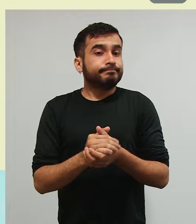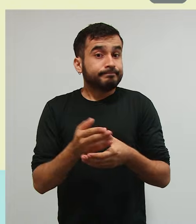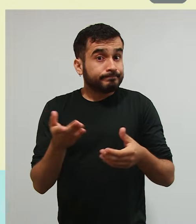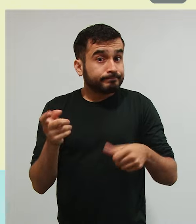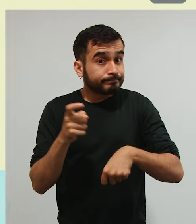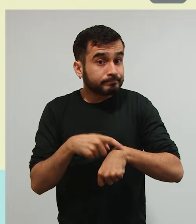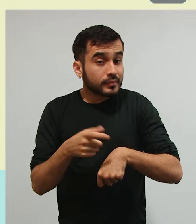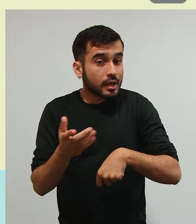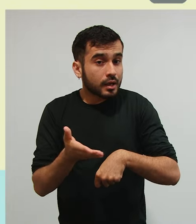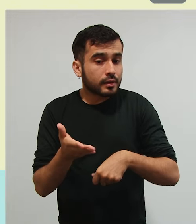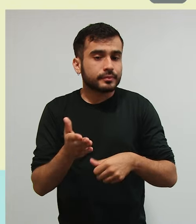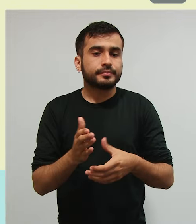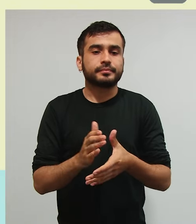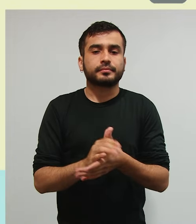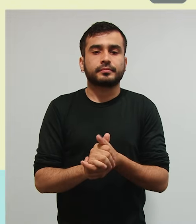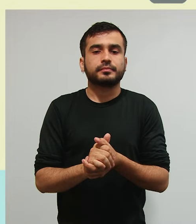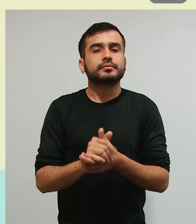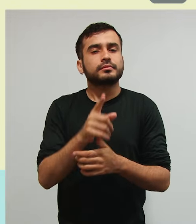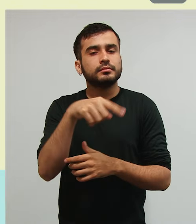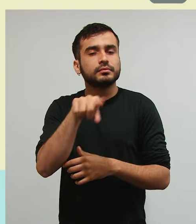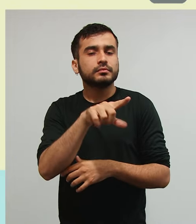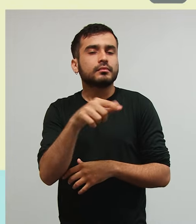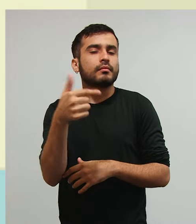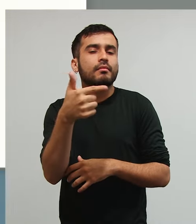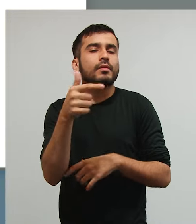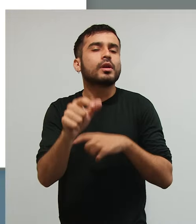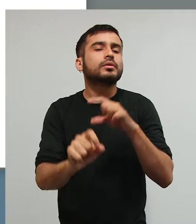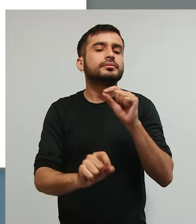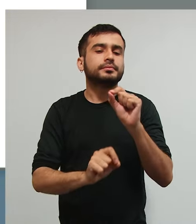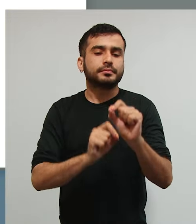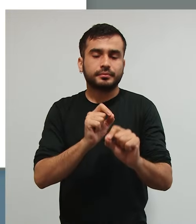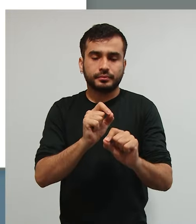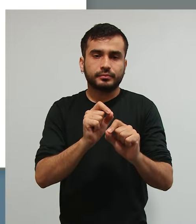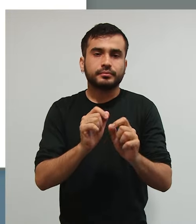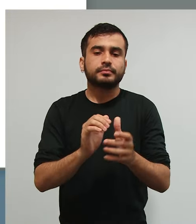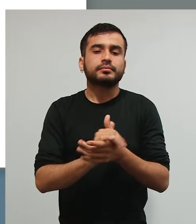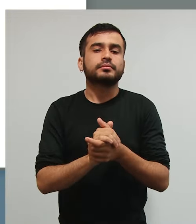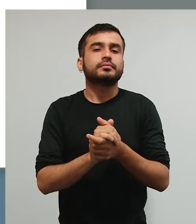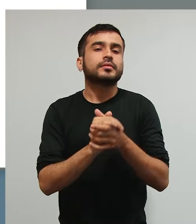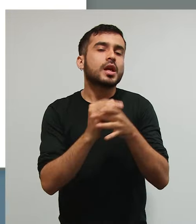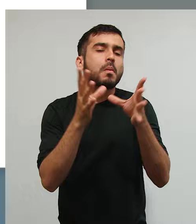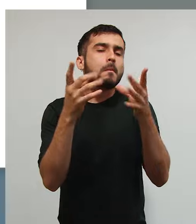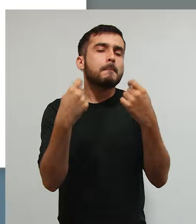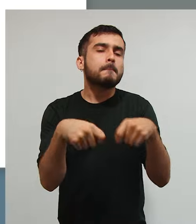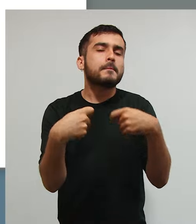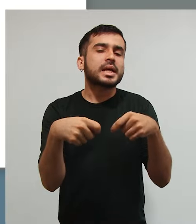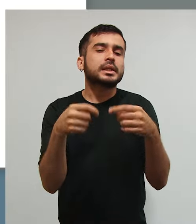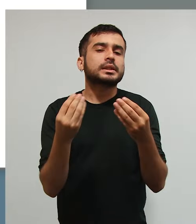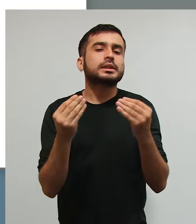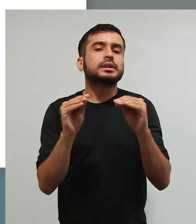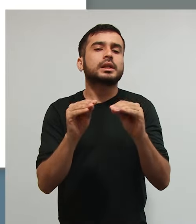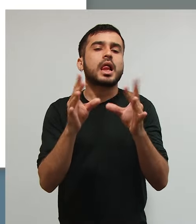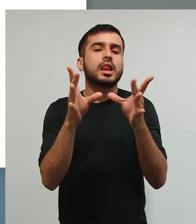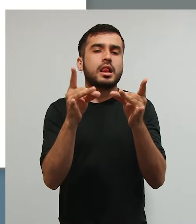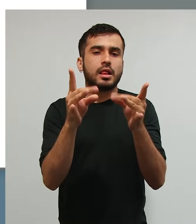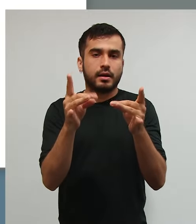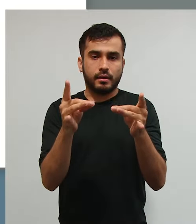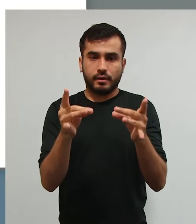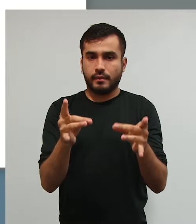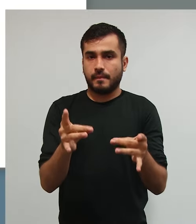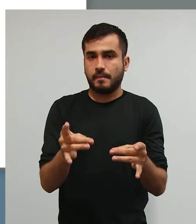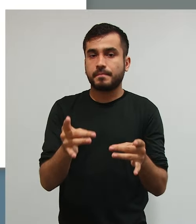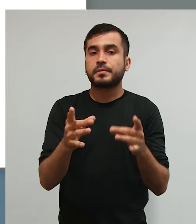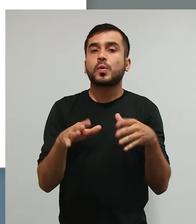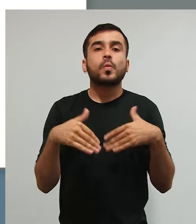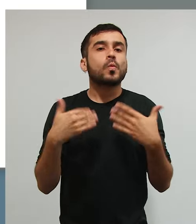neste exato momento. Então, na sessão 2, você tem o quê? Essa sessão deve conter a